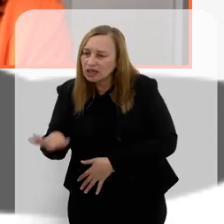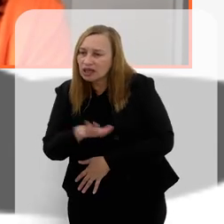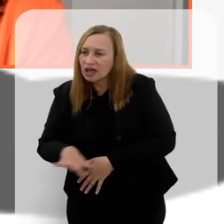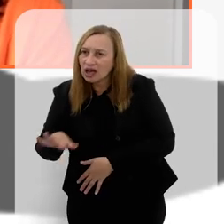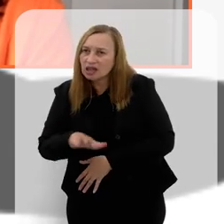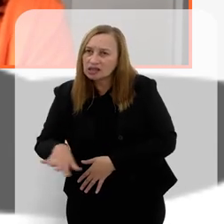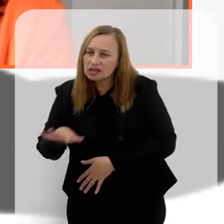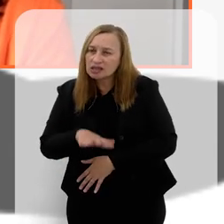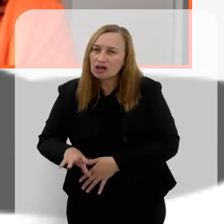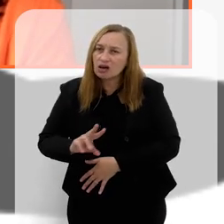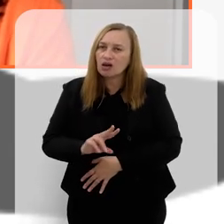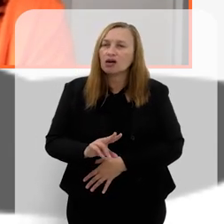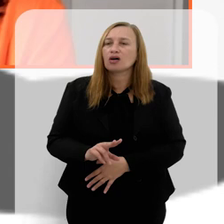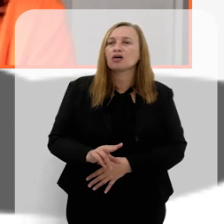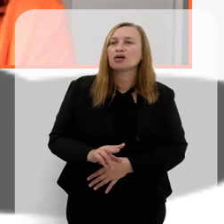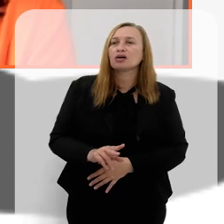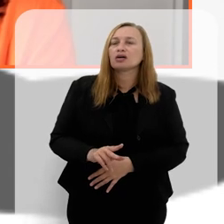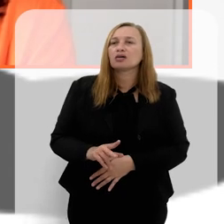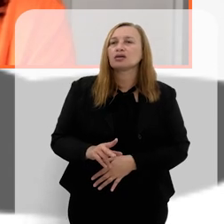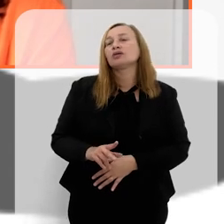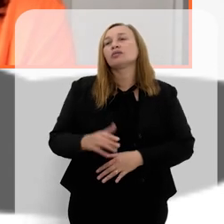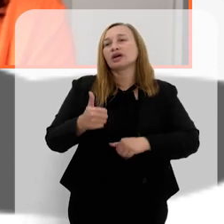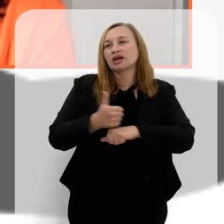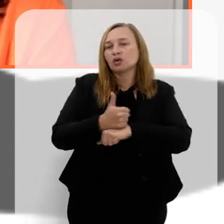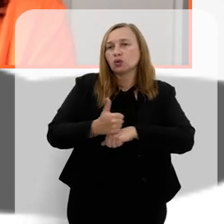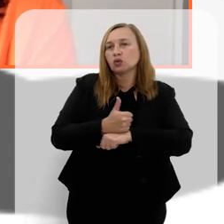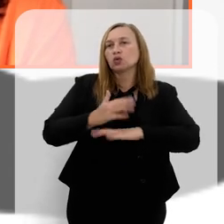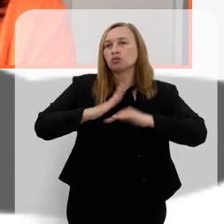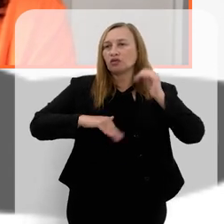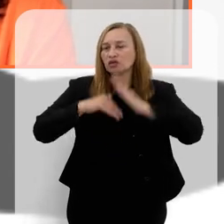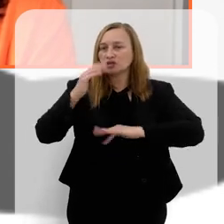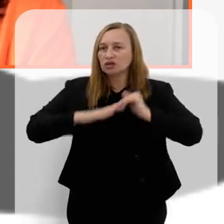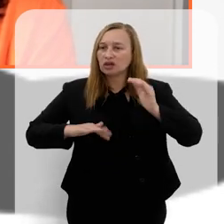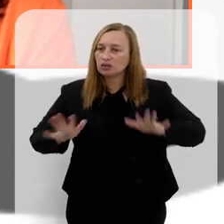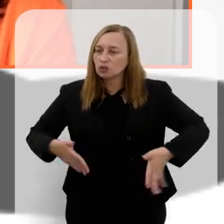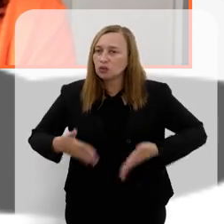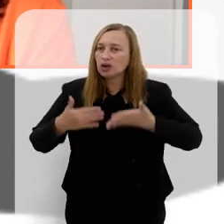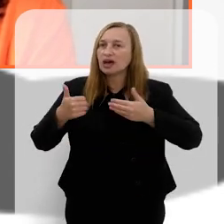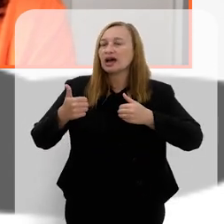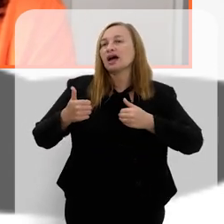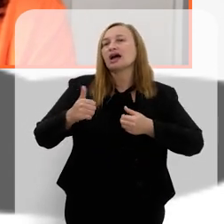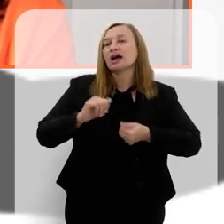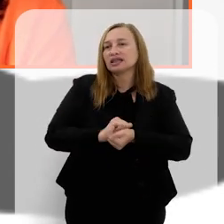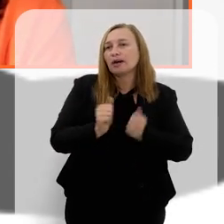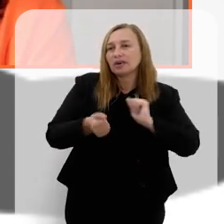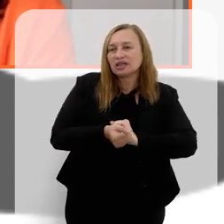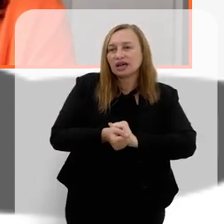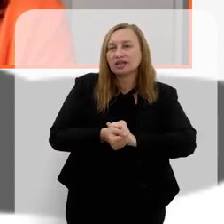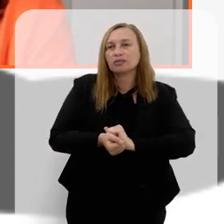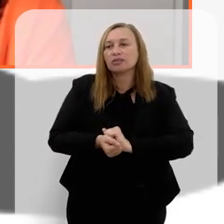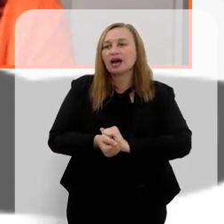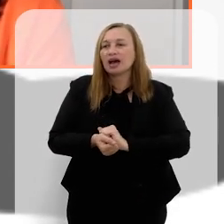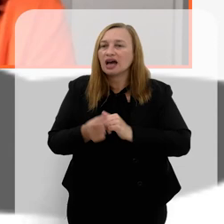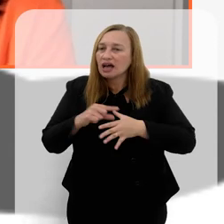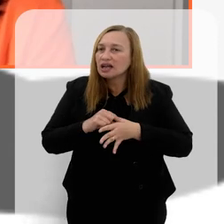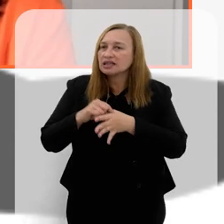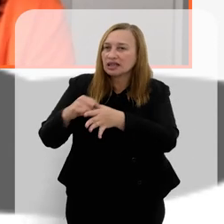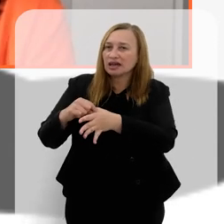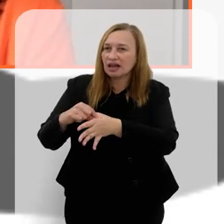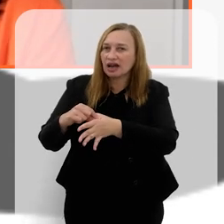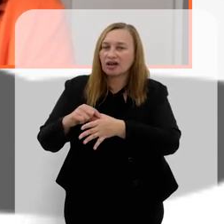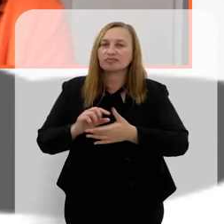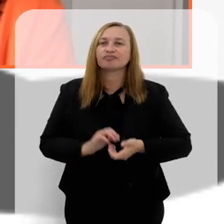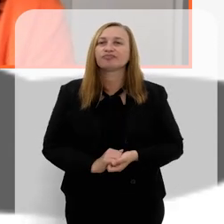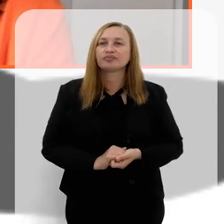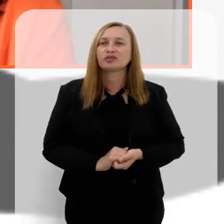da criança, para que o capacitador, o animador, esteja apto a, portanto, liderar